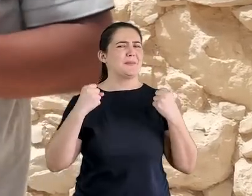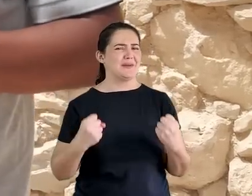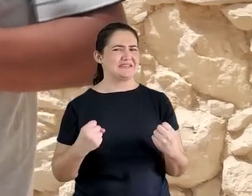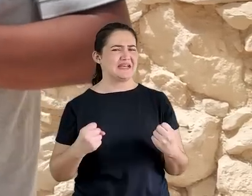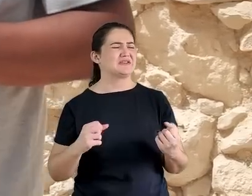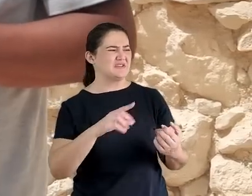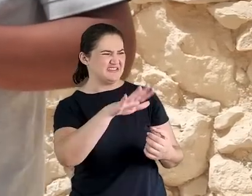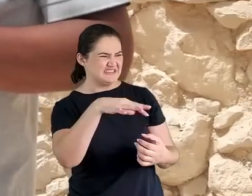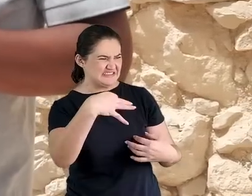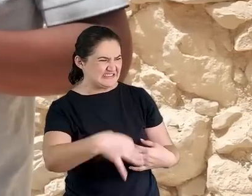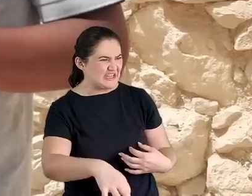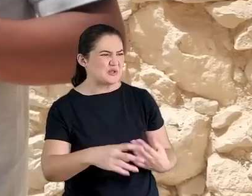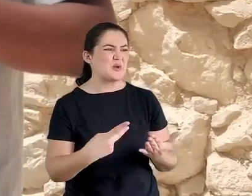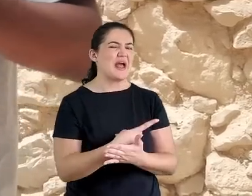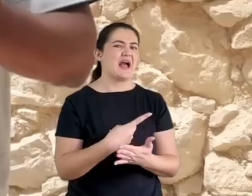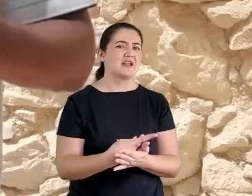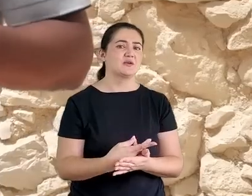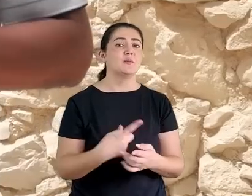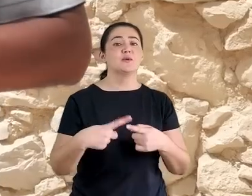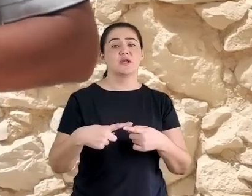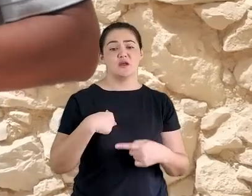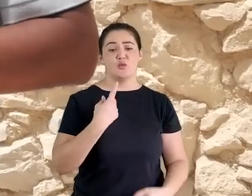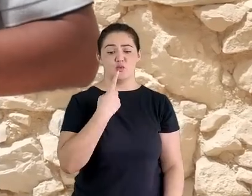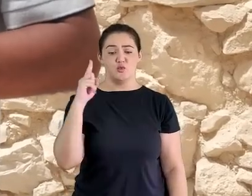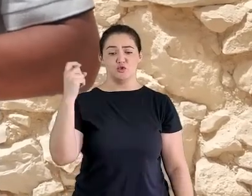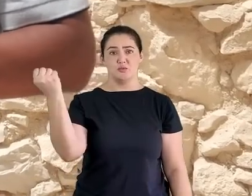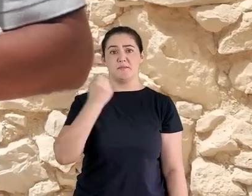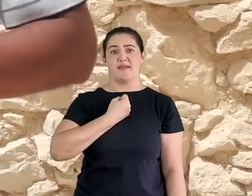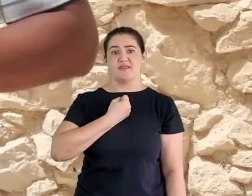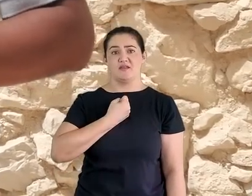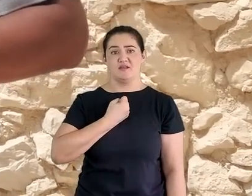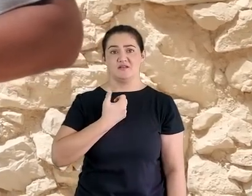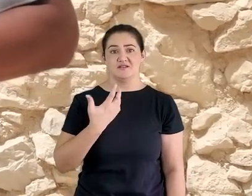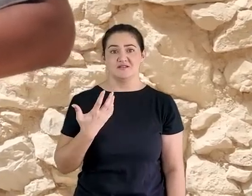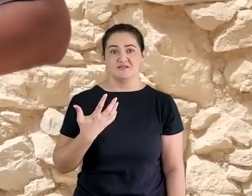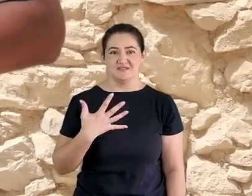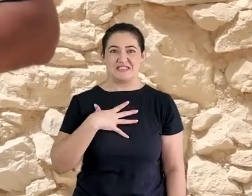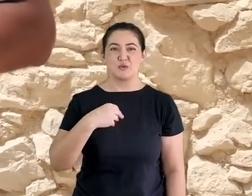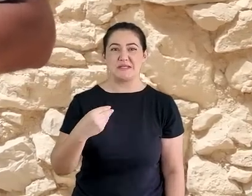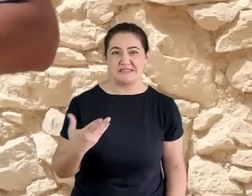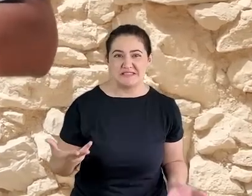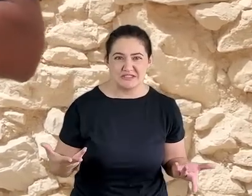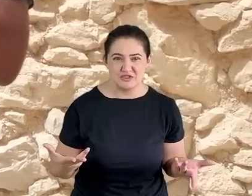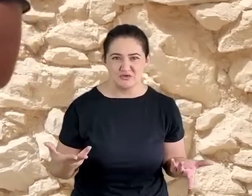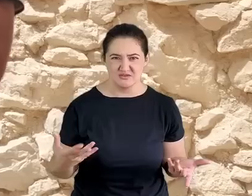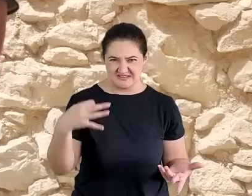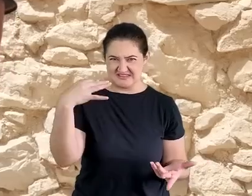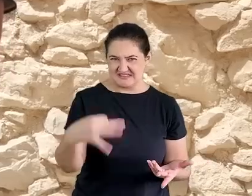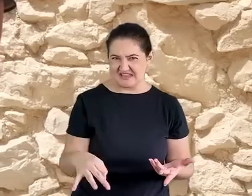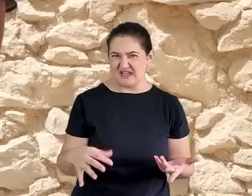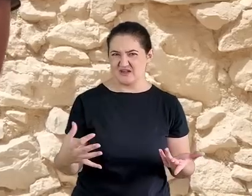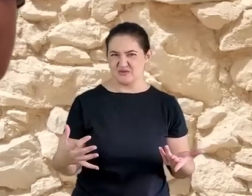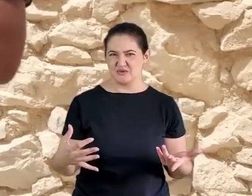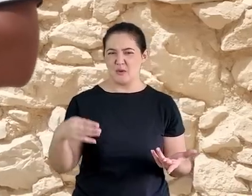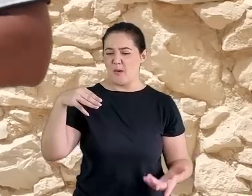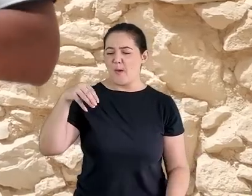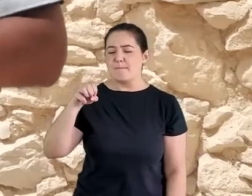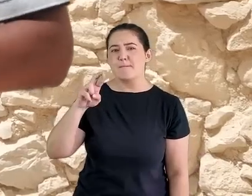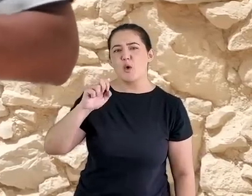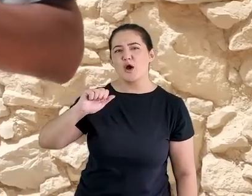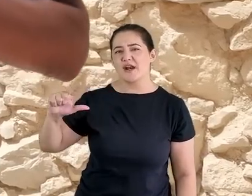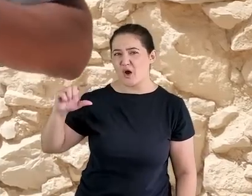correta? Afinal de contas, o último suicidou. Será que, do ponto de vista teológico, foi a atitude moral